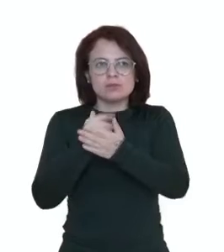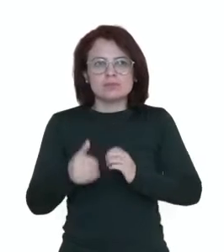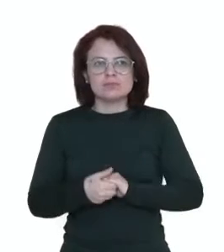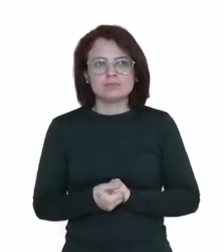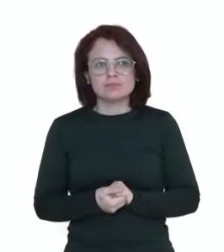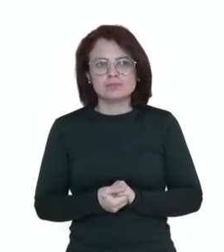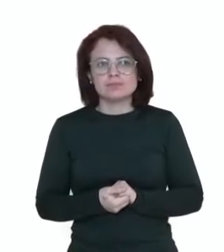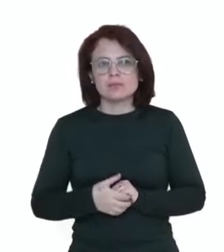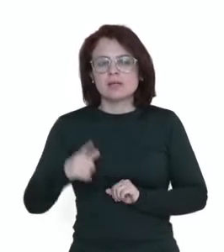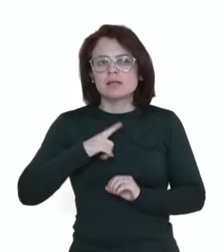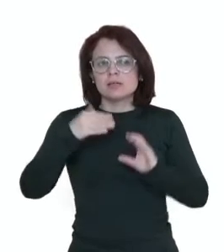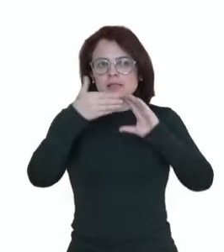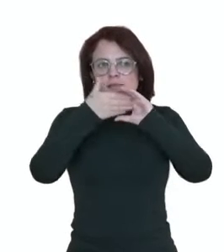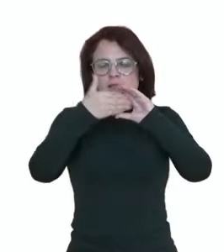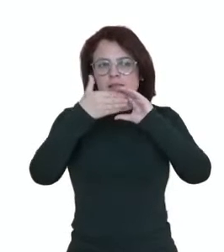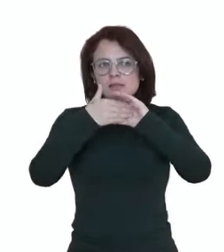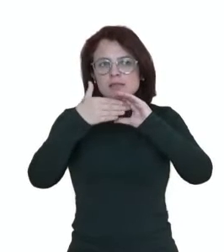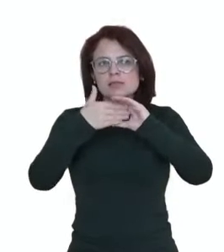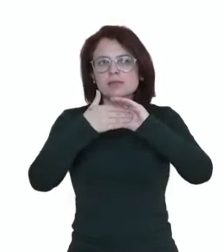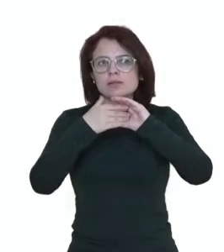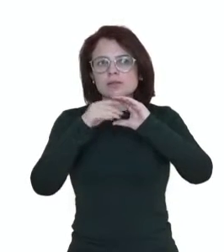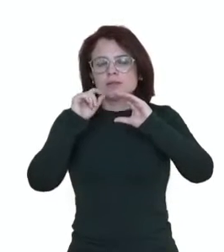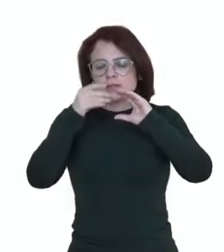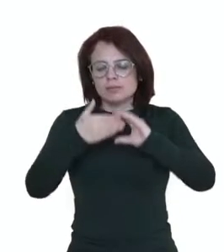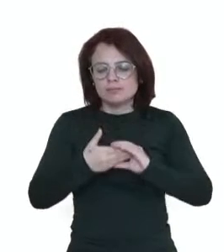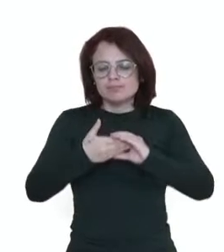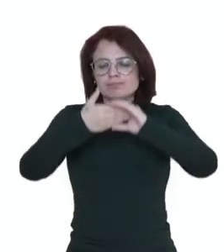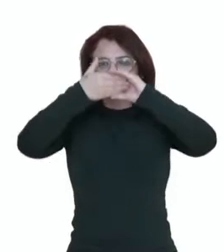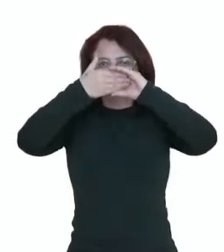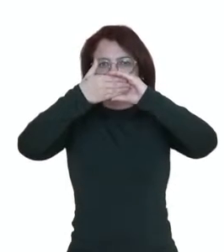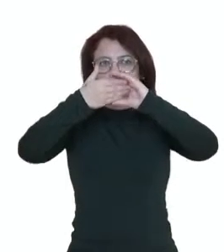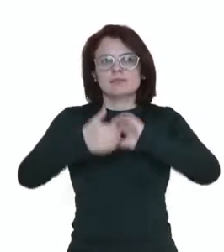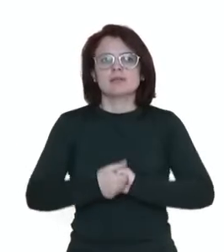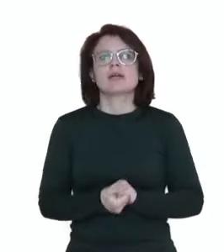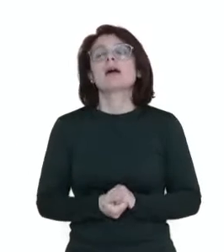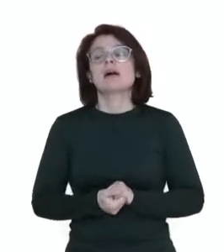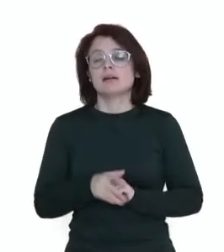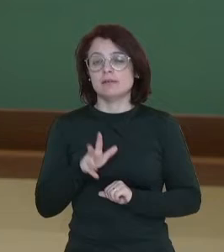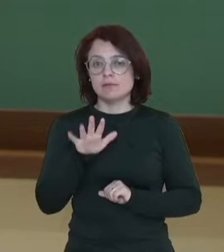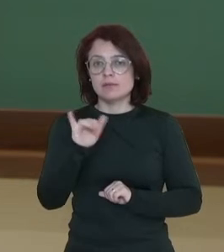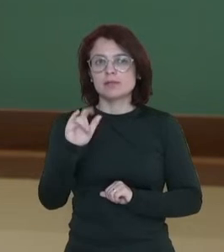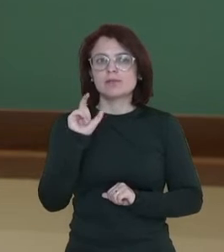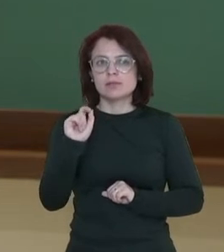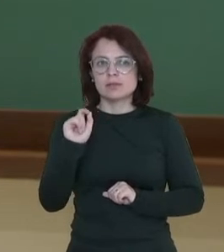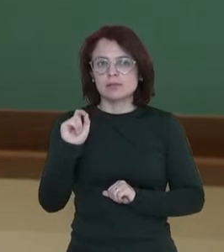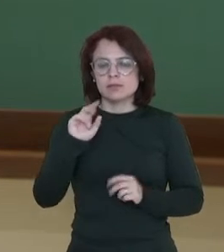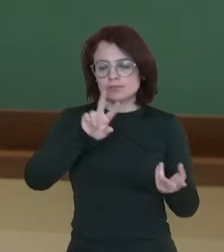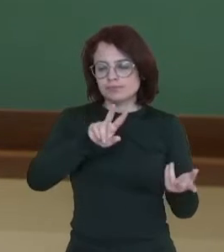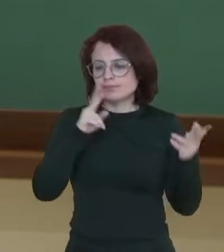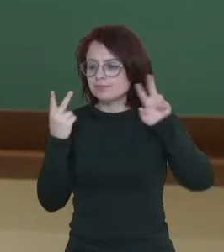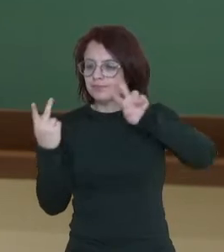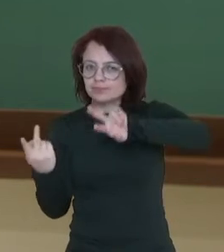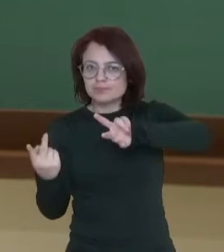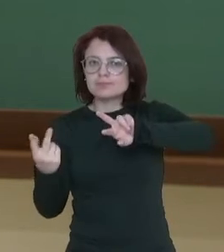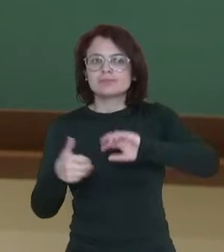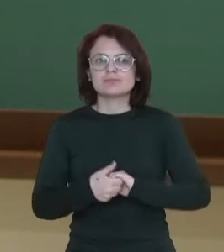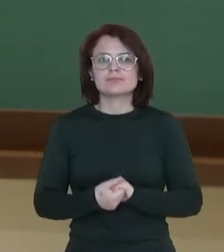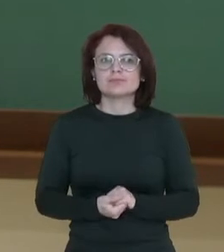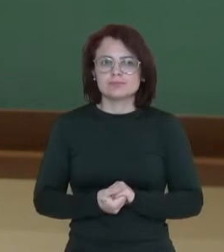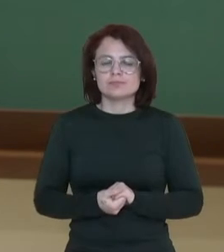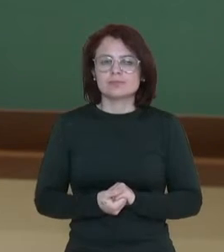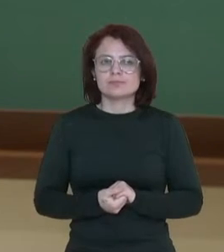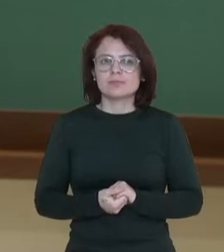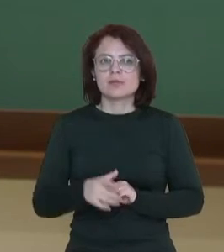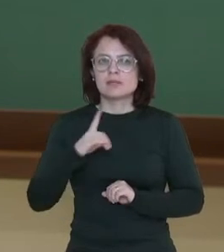Então as células aqui têm a tendência de subir. E aí sim, depois, né, do processo de gastrulação,